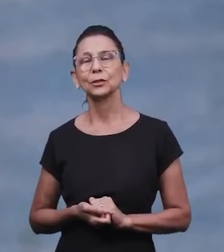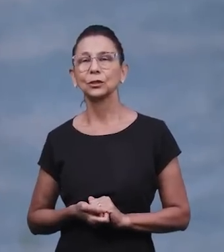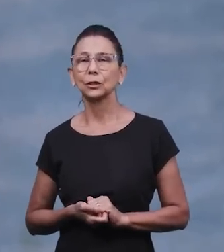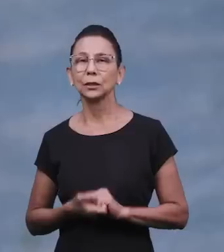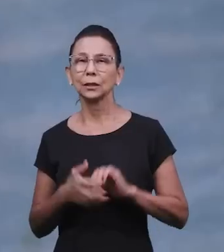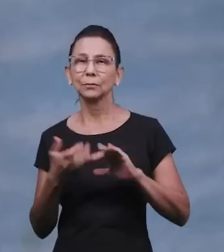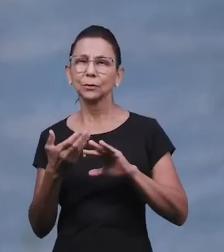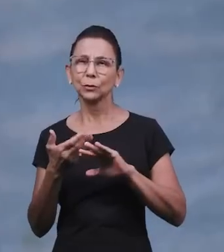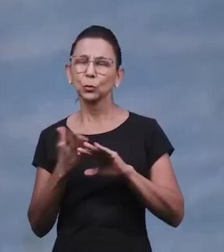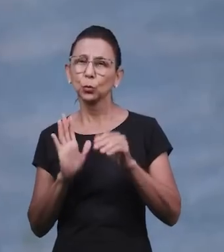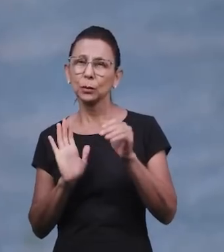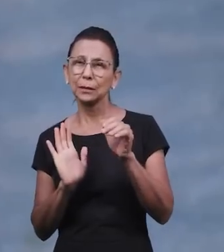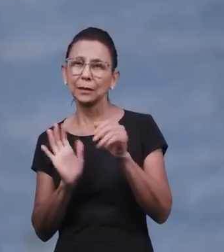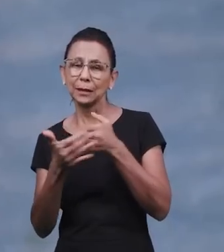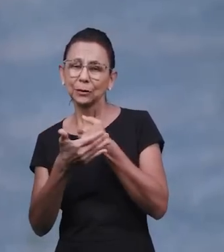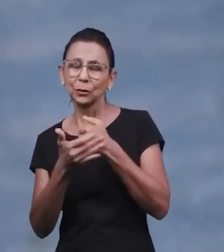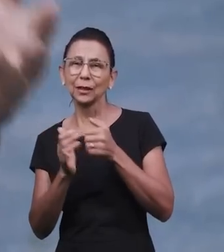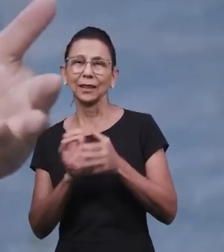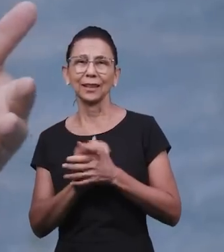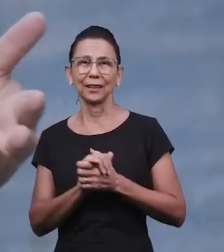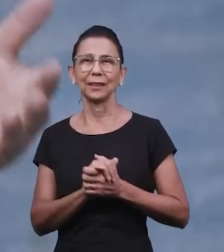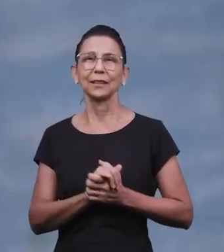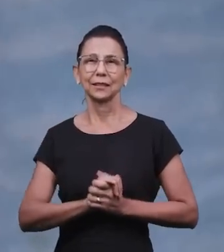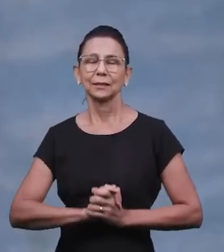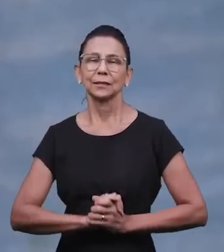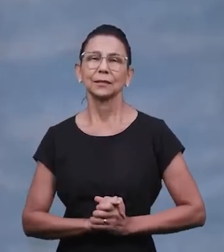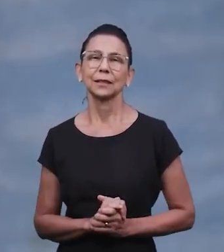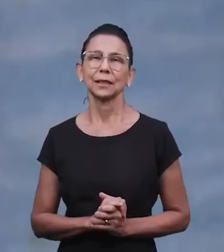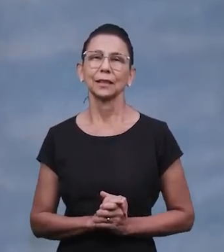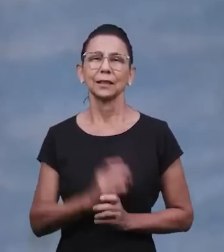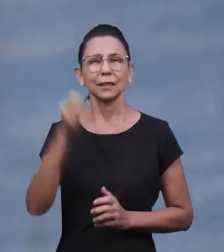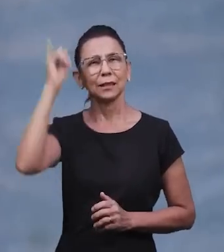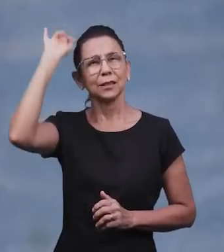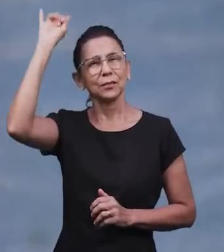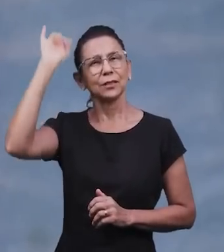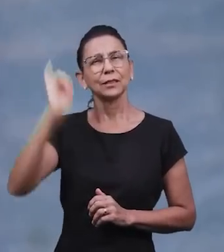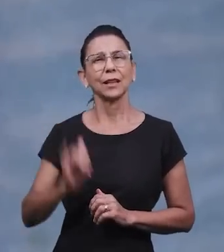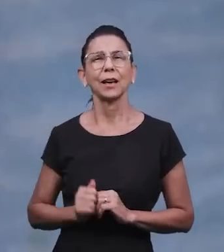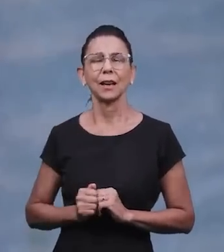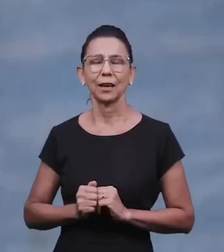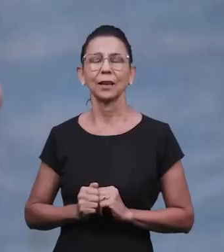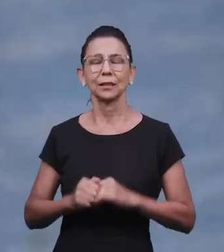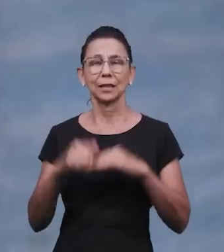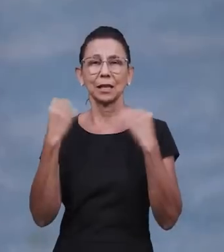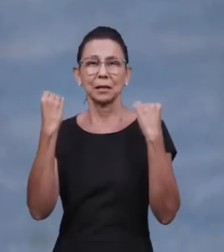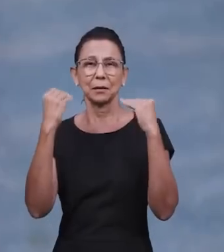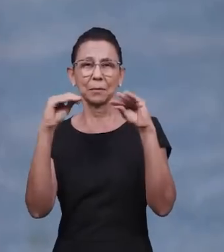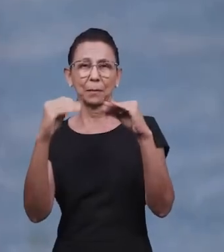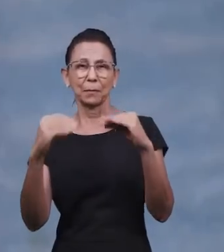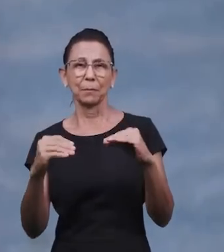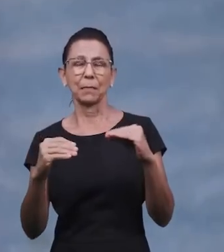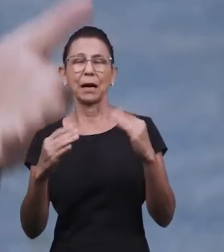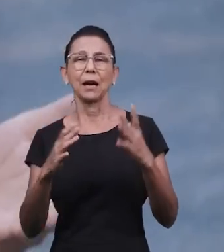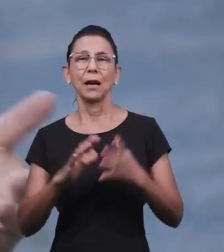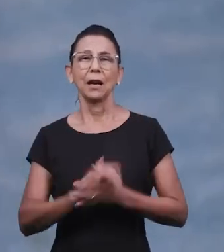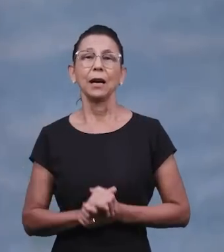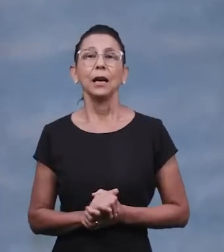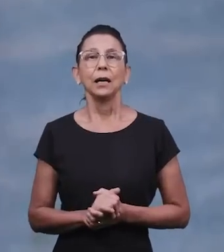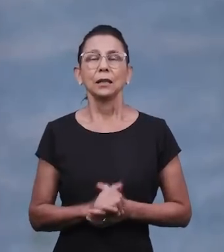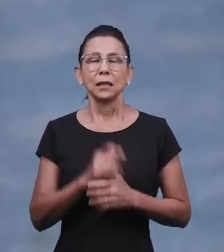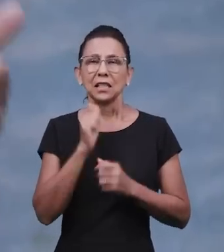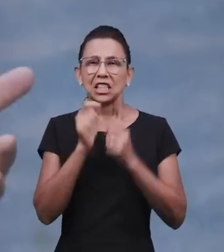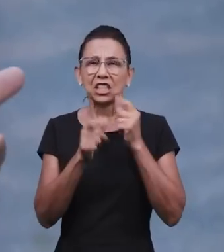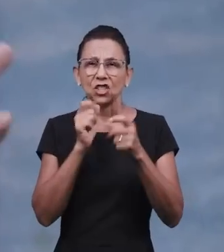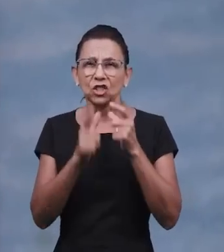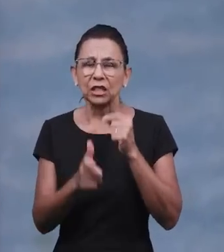movimento, dessa crítica, disso que acontece, para que a gente não pare na caminhada, não deixe de evangelizar,